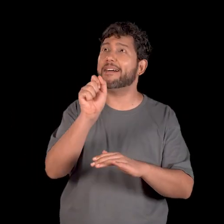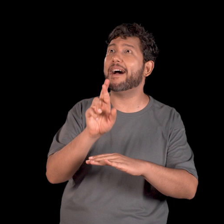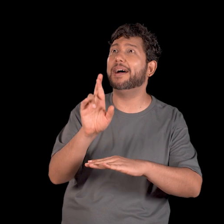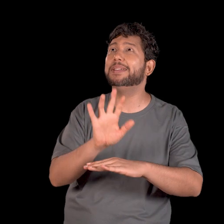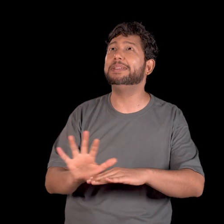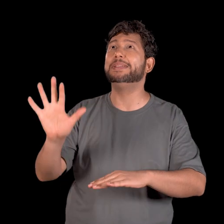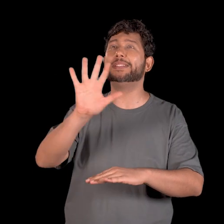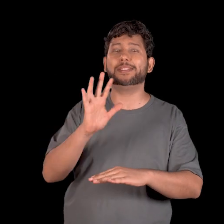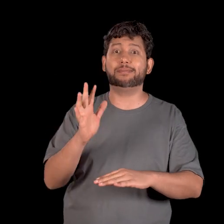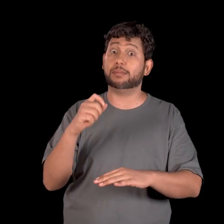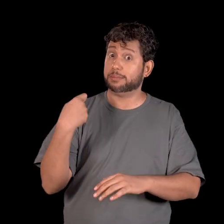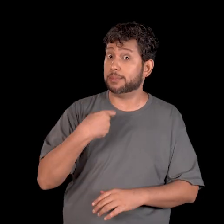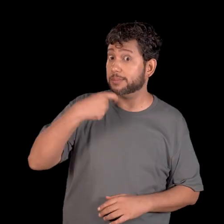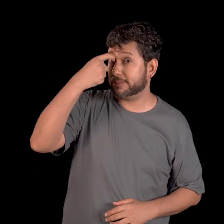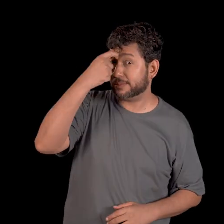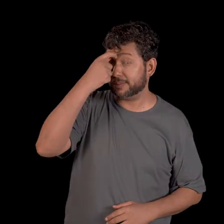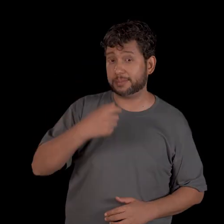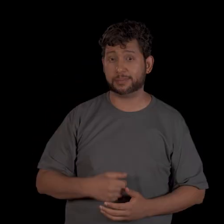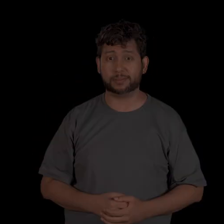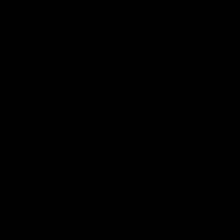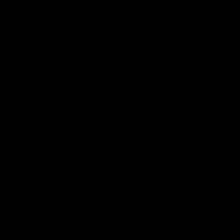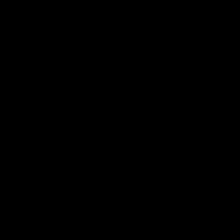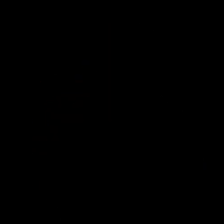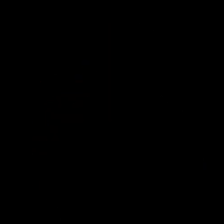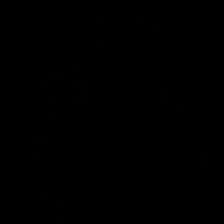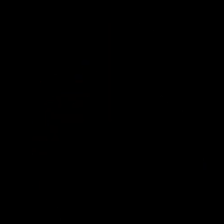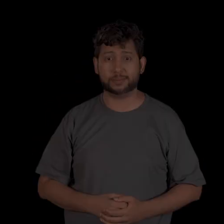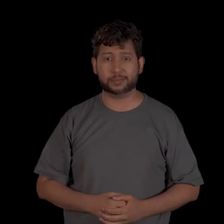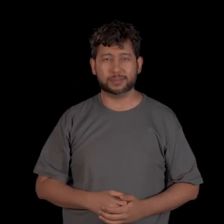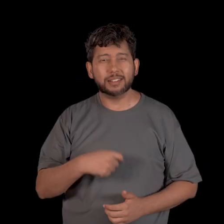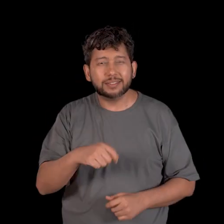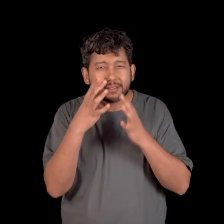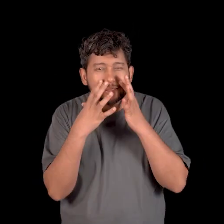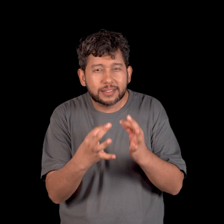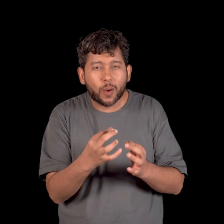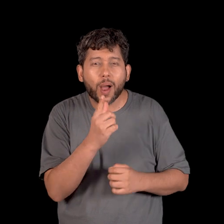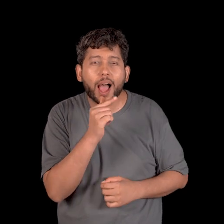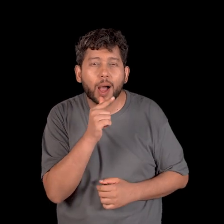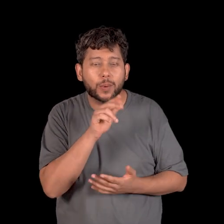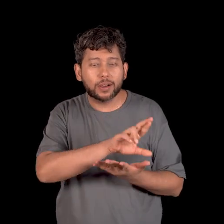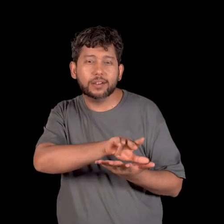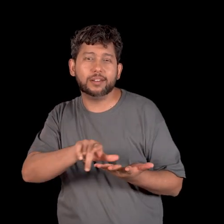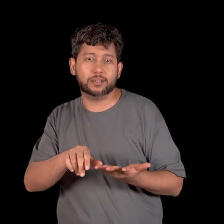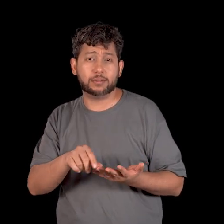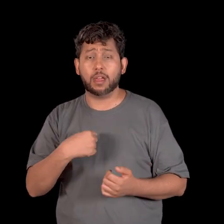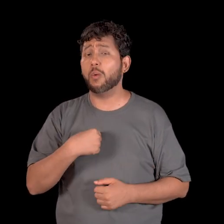freáticos, do solo e até mesmo do ar, também deve ser considerada. A água também merece nossa atenção, tanto com relação